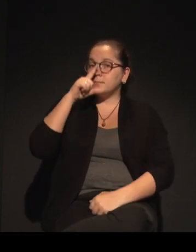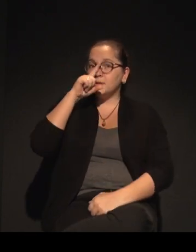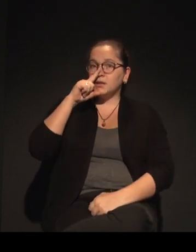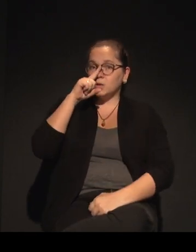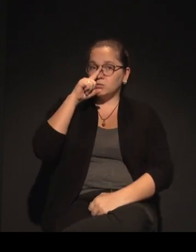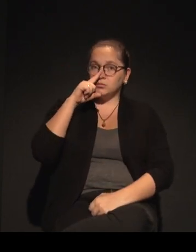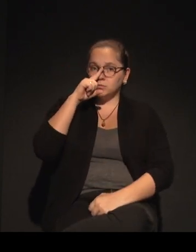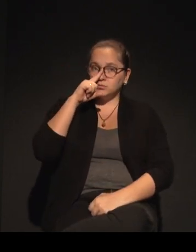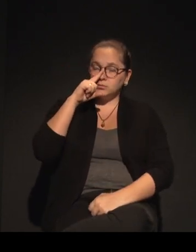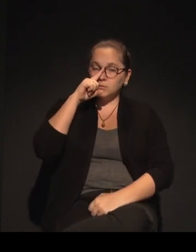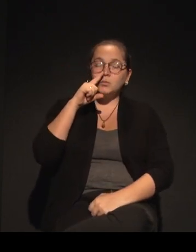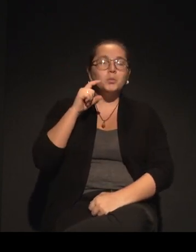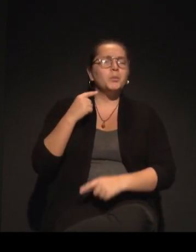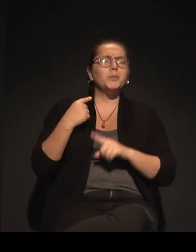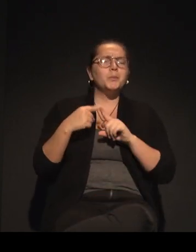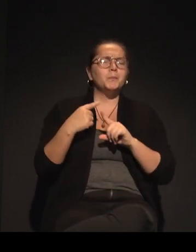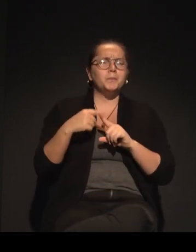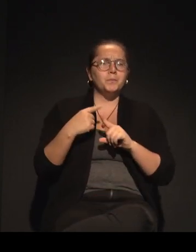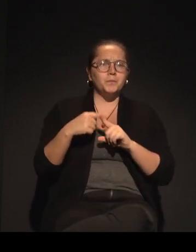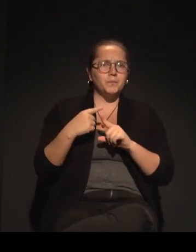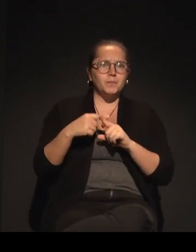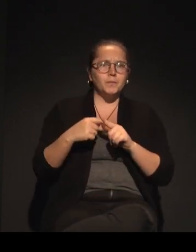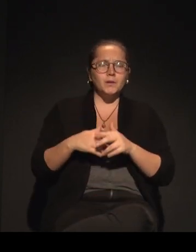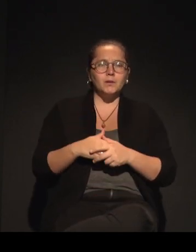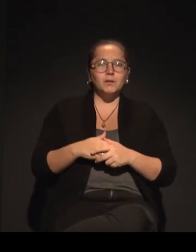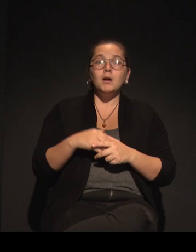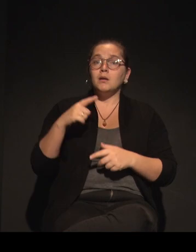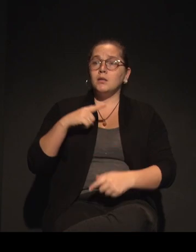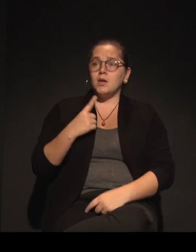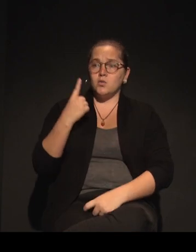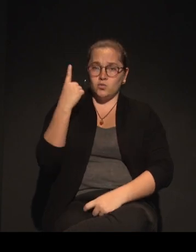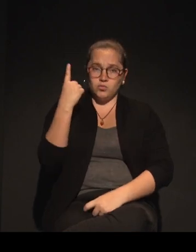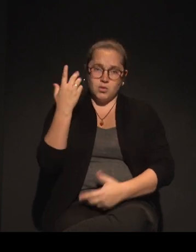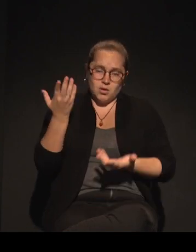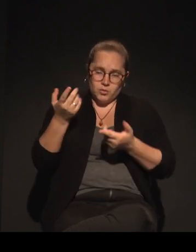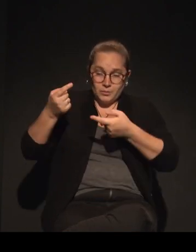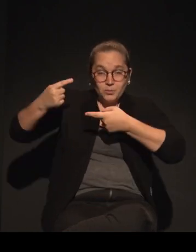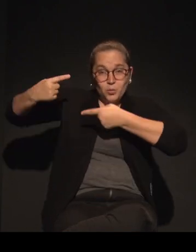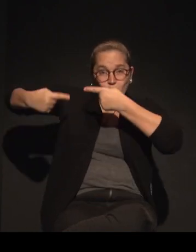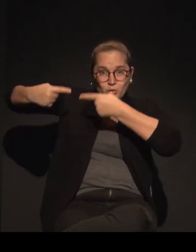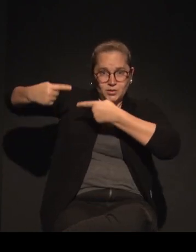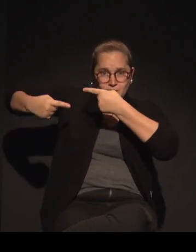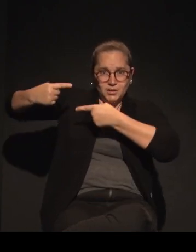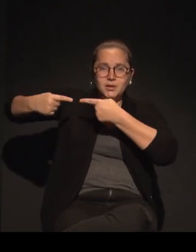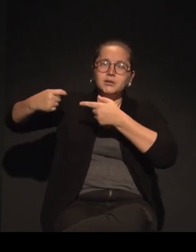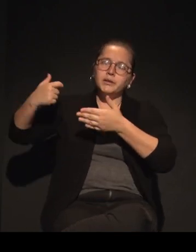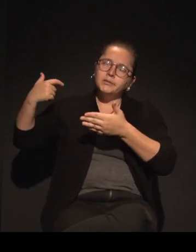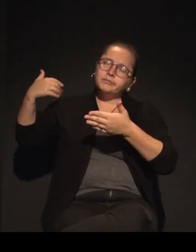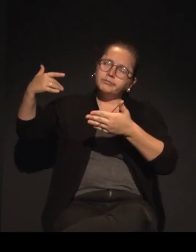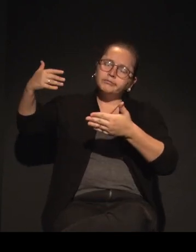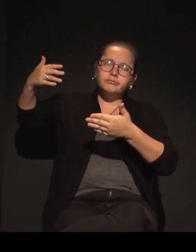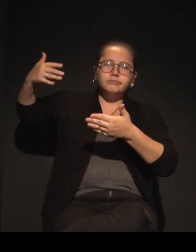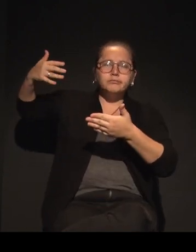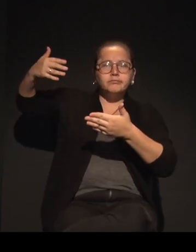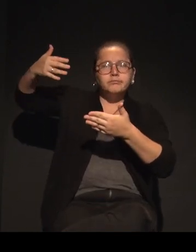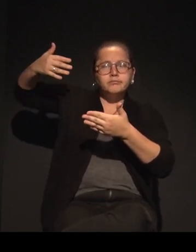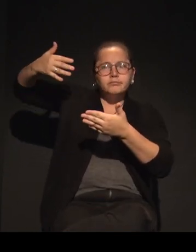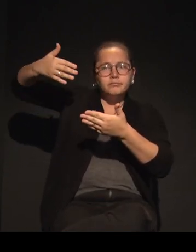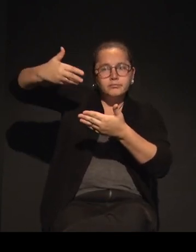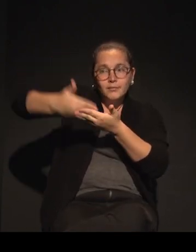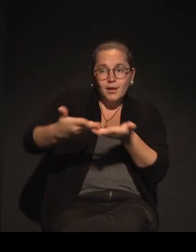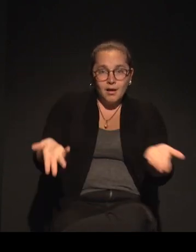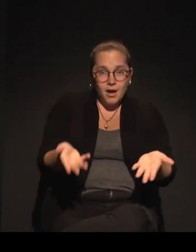por conta dessa de uma política que foi sendo levada a efeito no brasil ao longo da nossa história